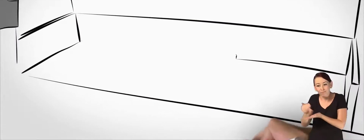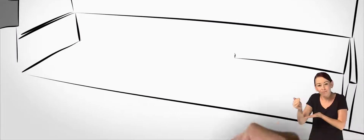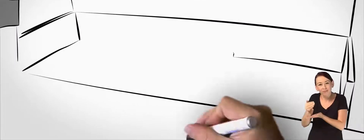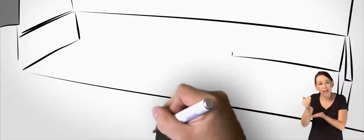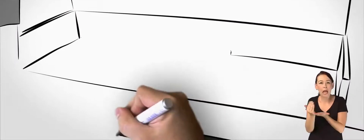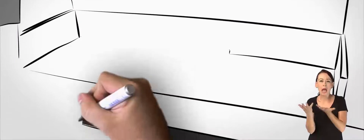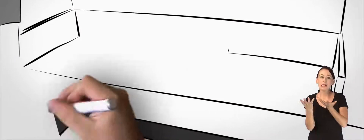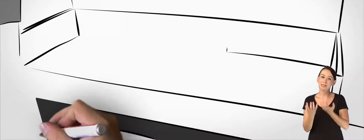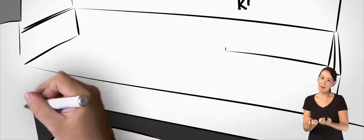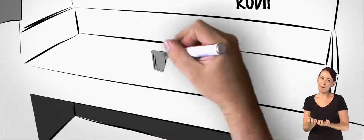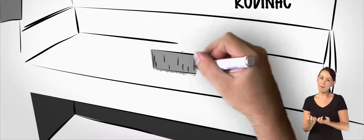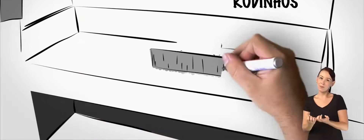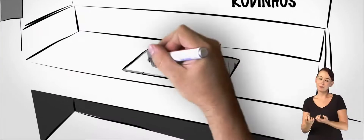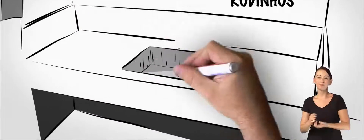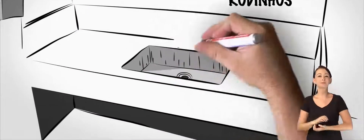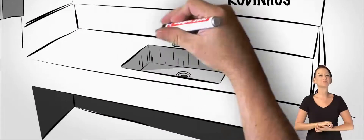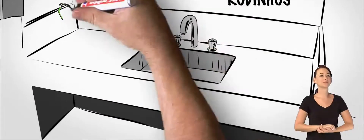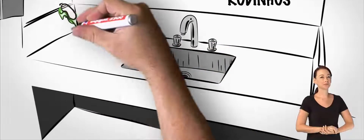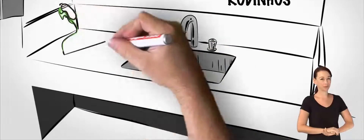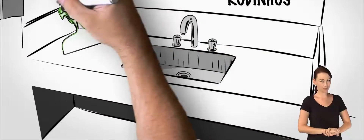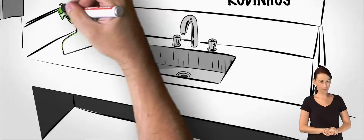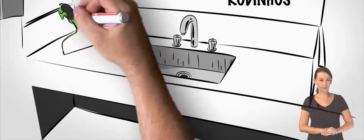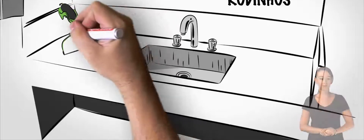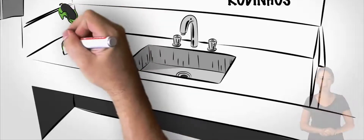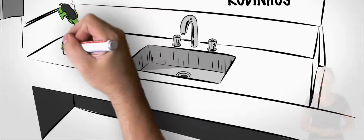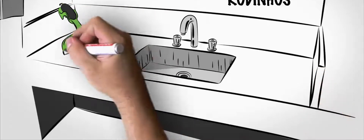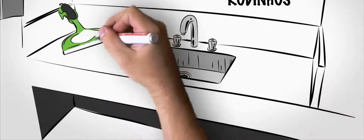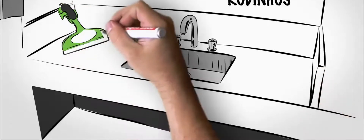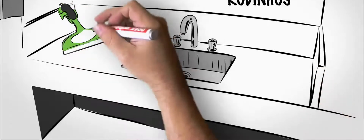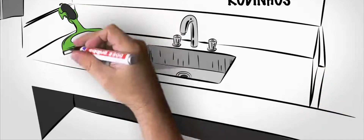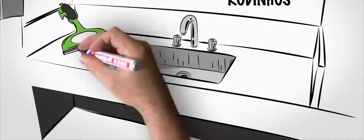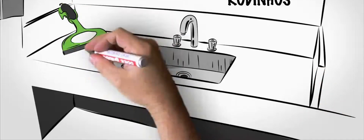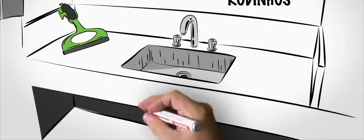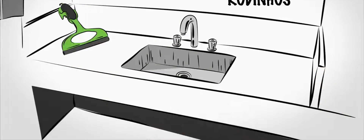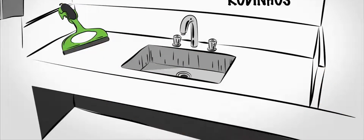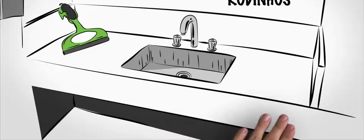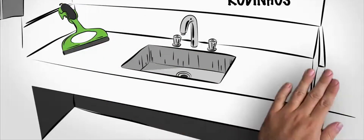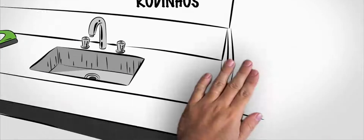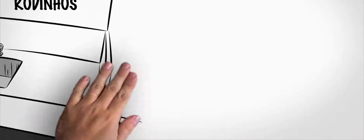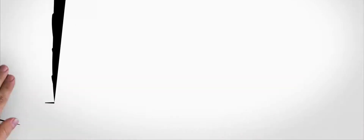bancada, são disponibilizados rodinhos.